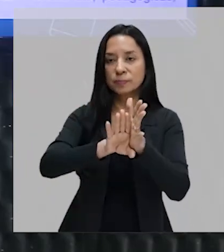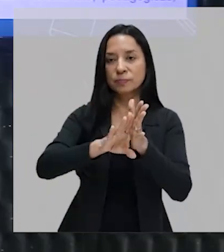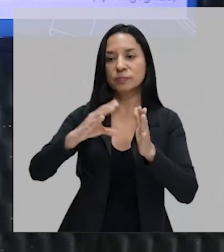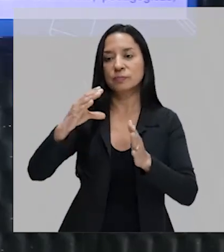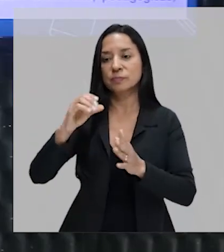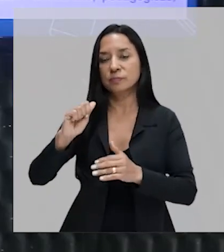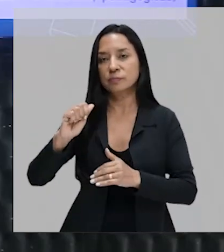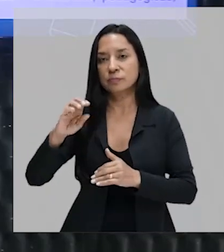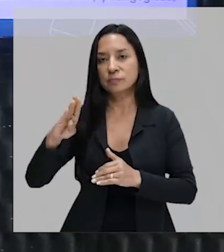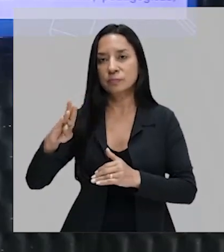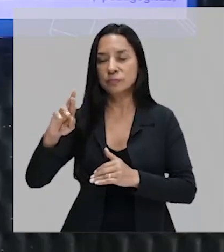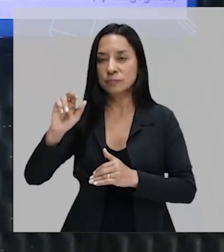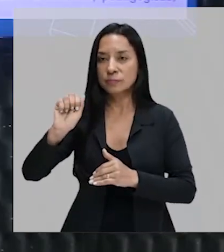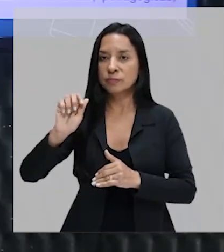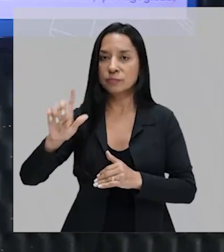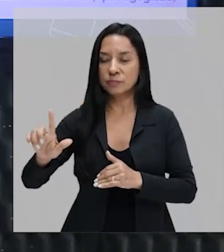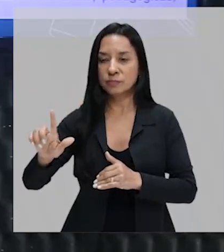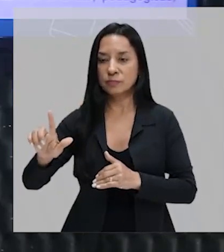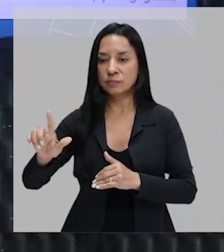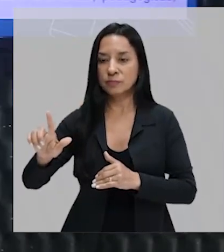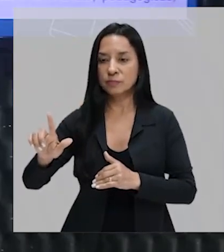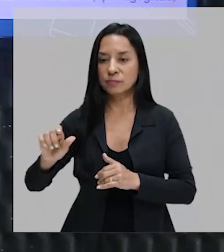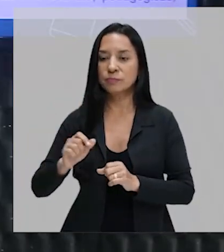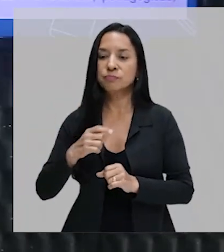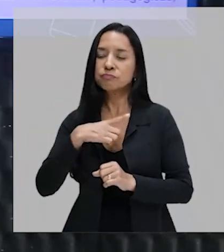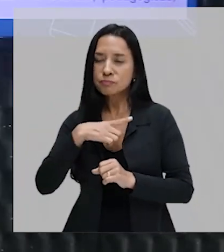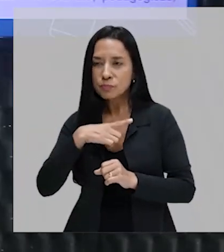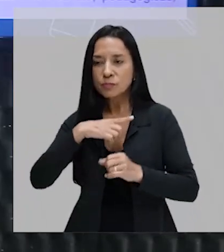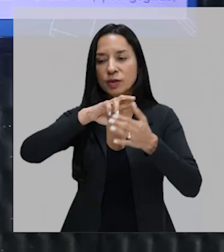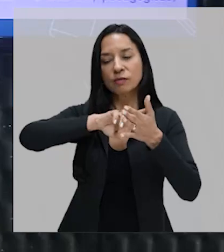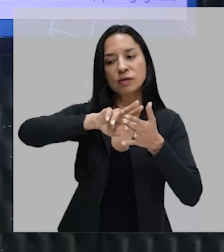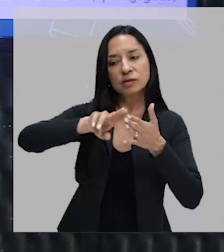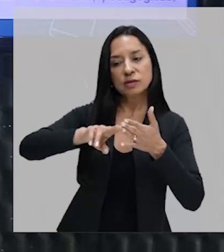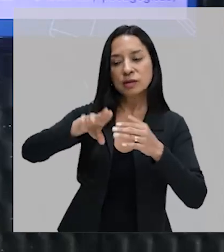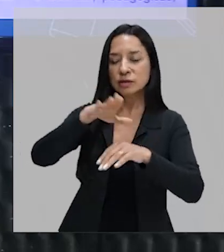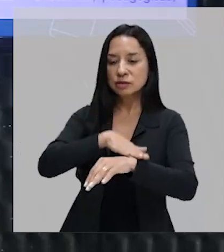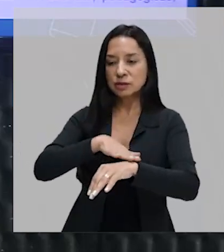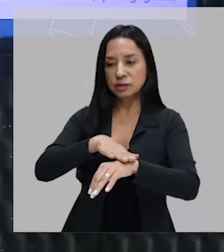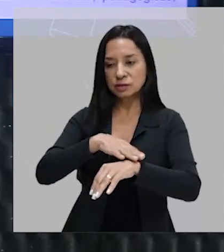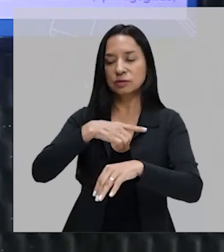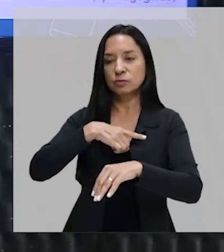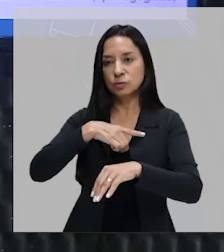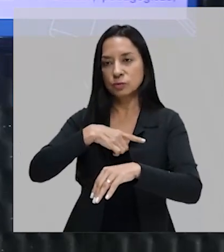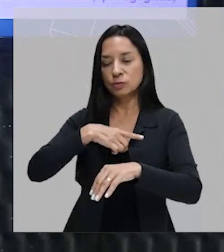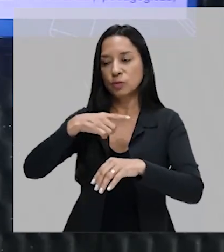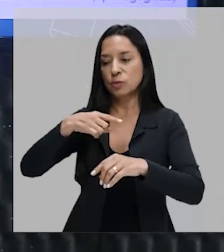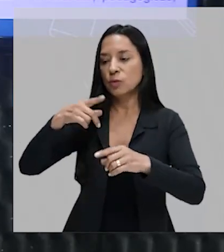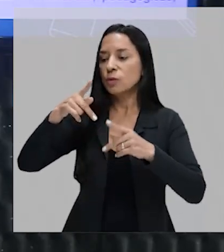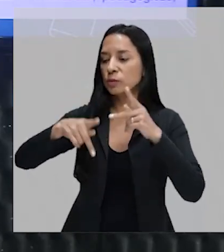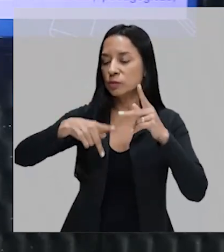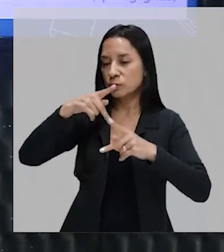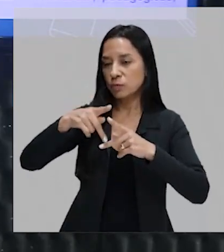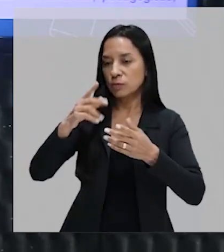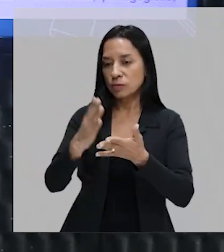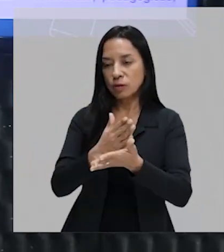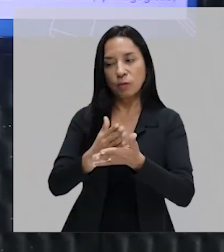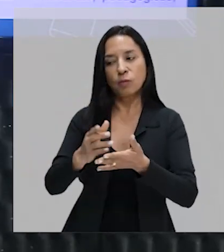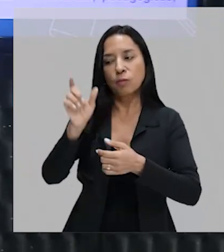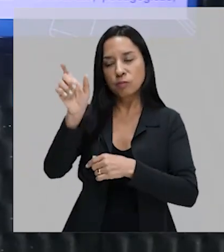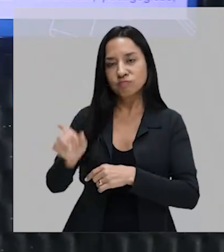Cabral. Apesar da diversidade étnica existente entre esses povos, alguns